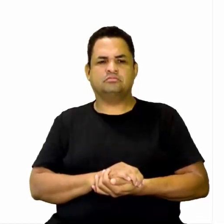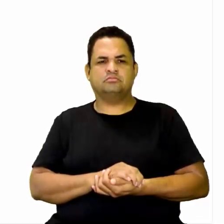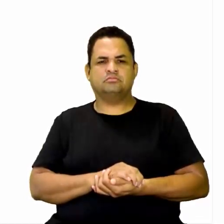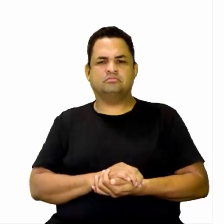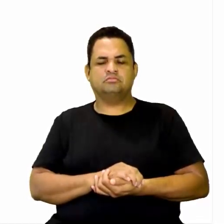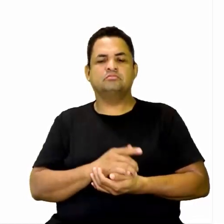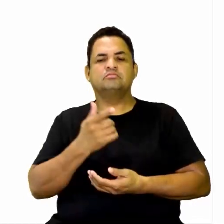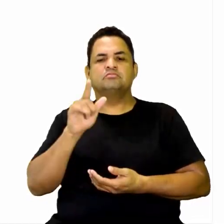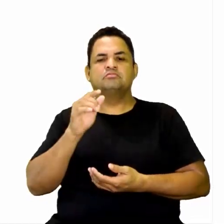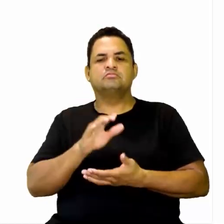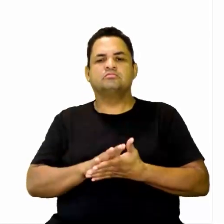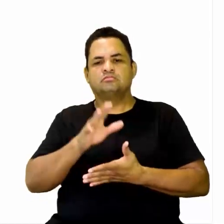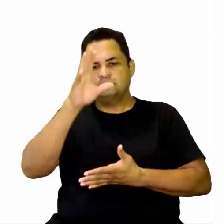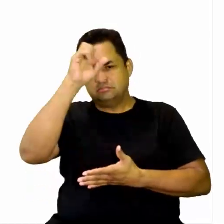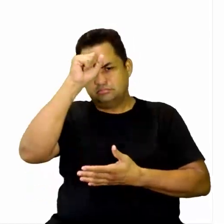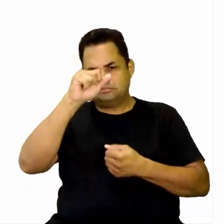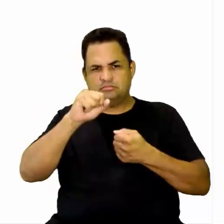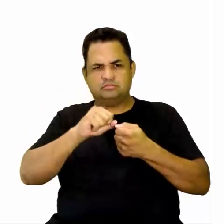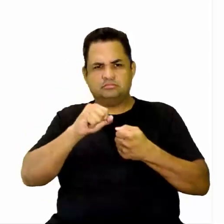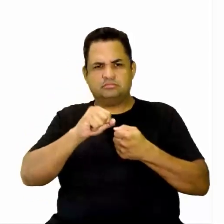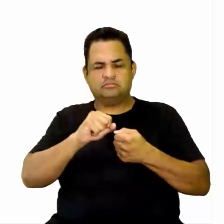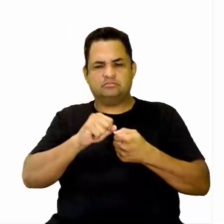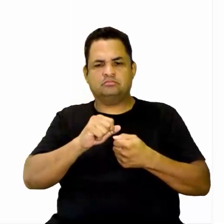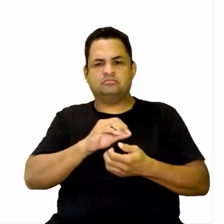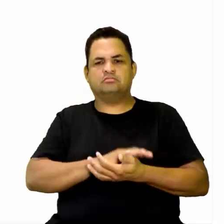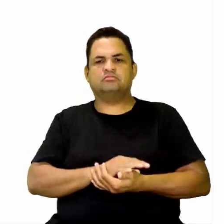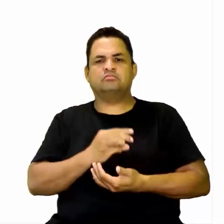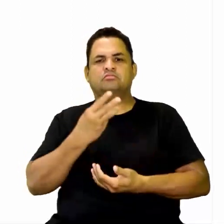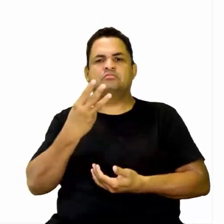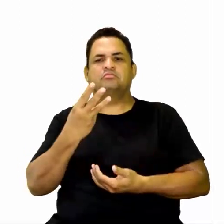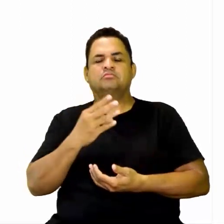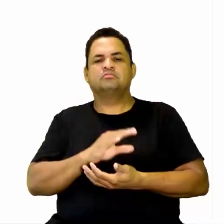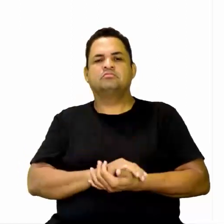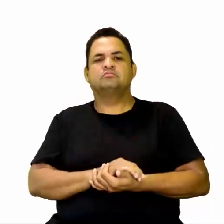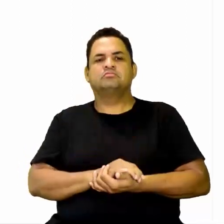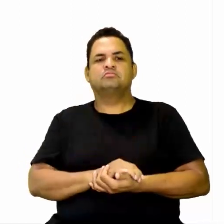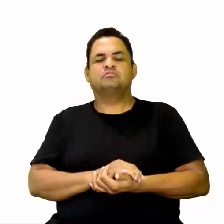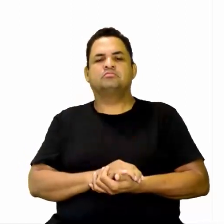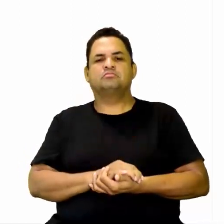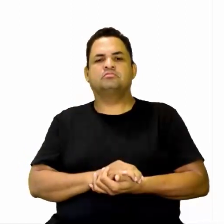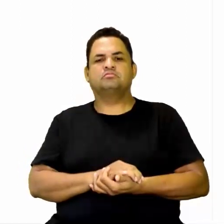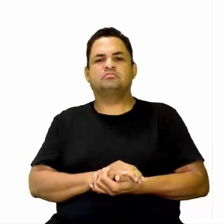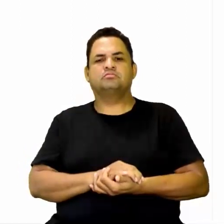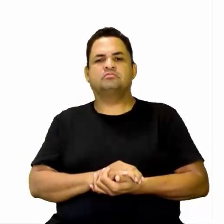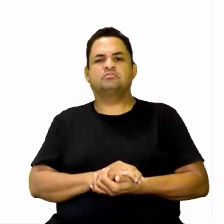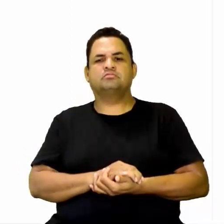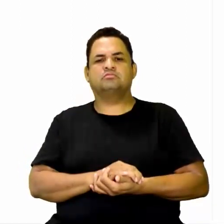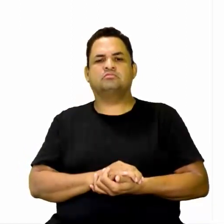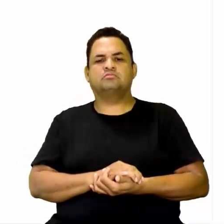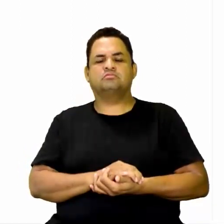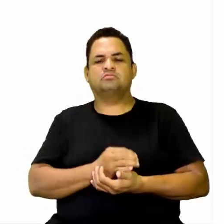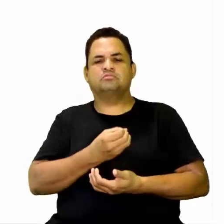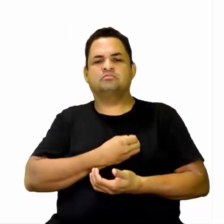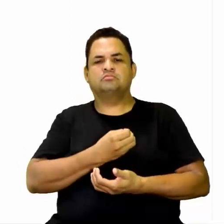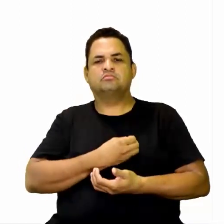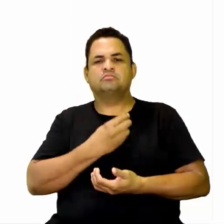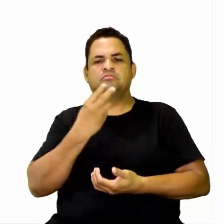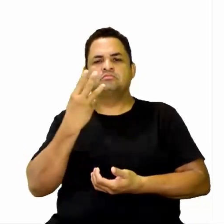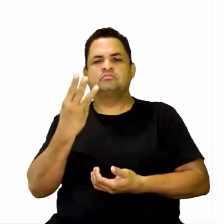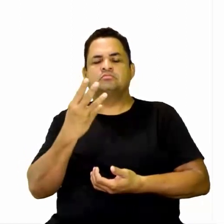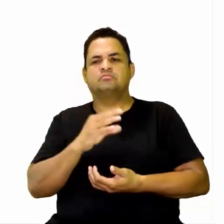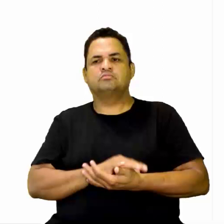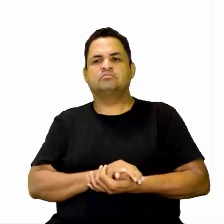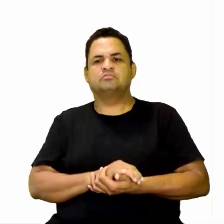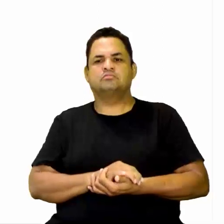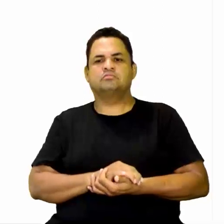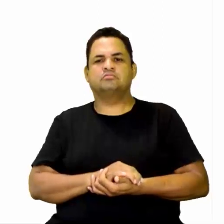aprender fazendo. Por quê? Porque deste aprender fazendo agora é o exemplo de número 3. E